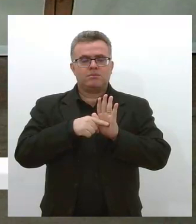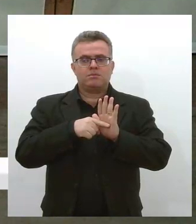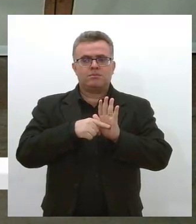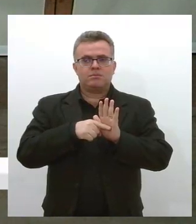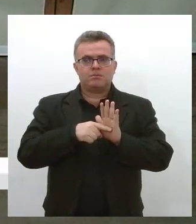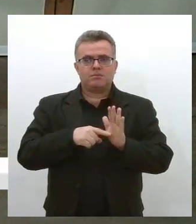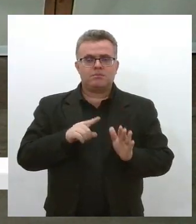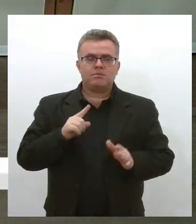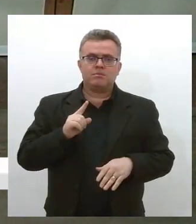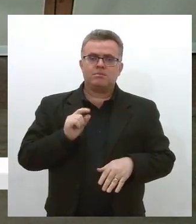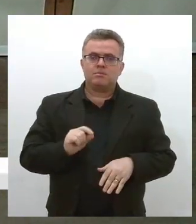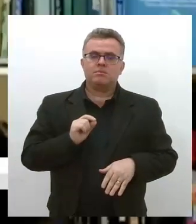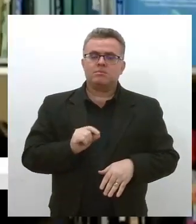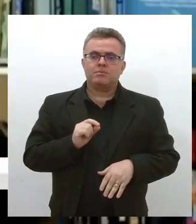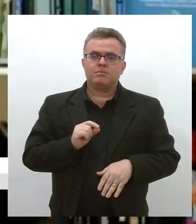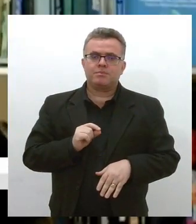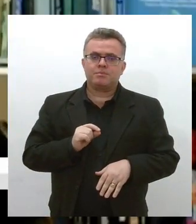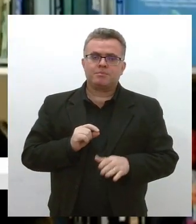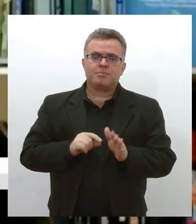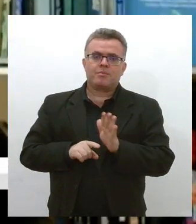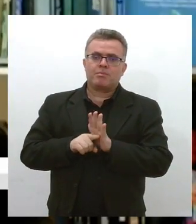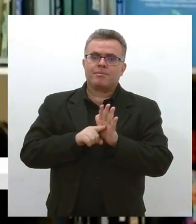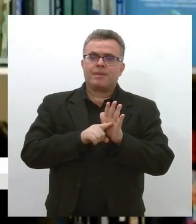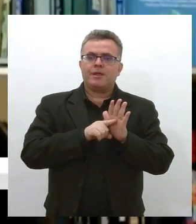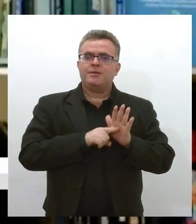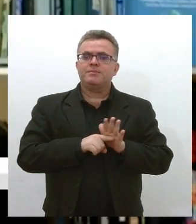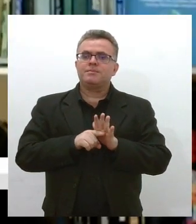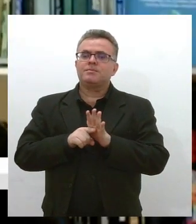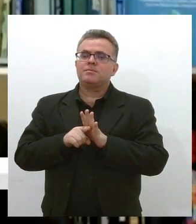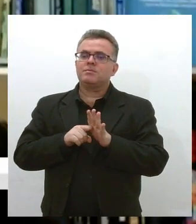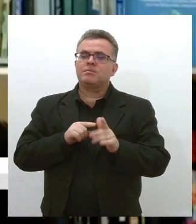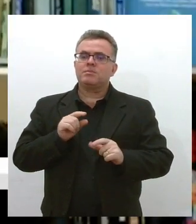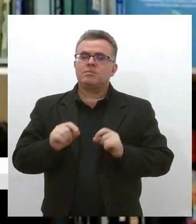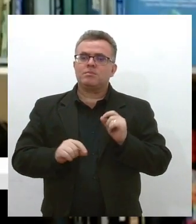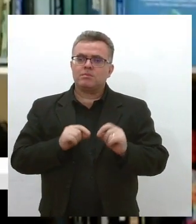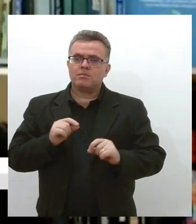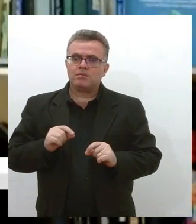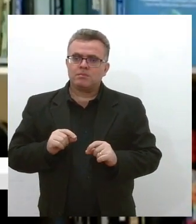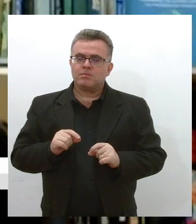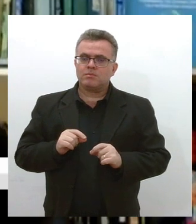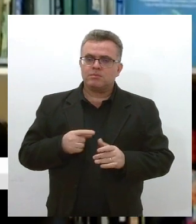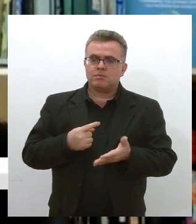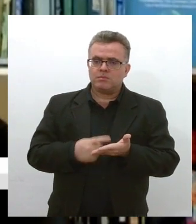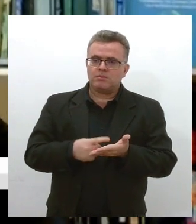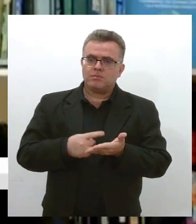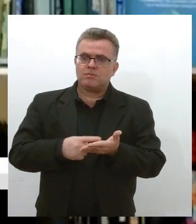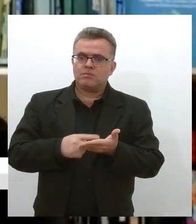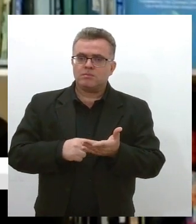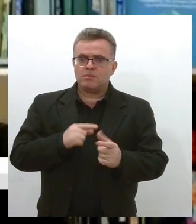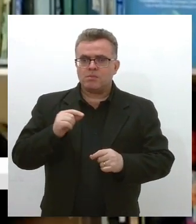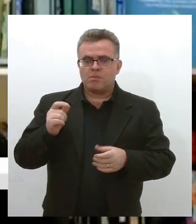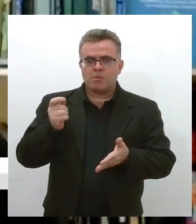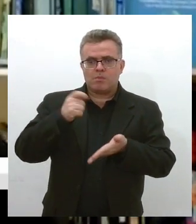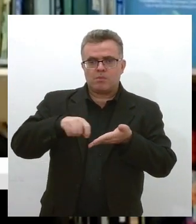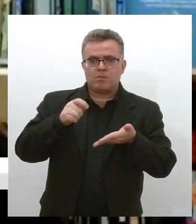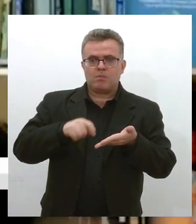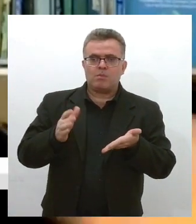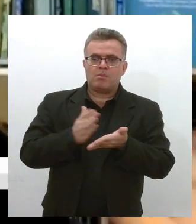Então, eu fiz um trabalho de construção do livro, de trazer